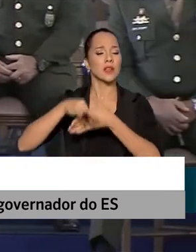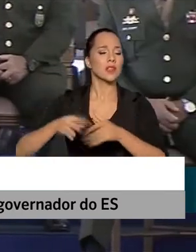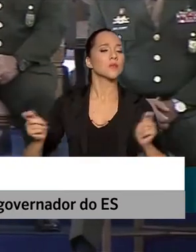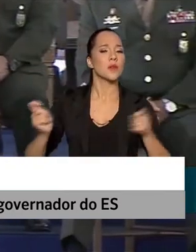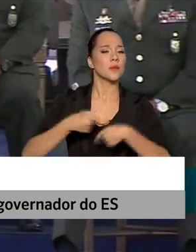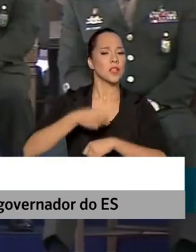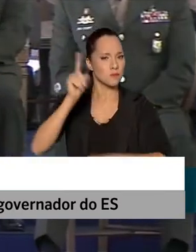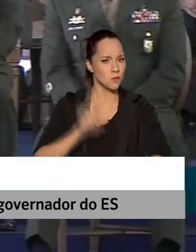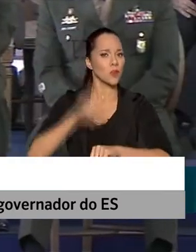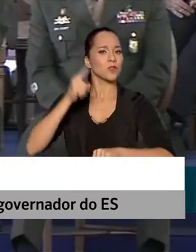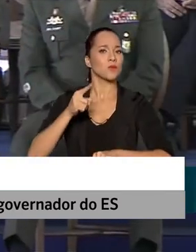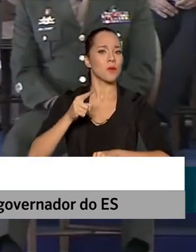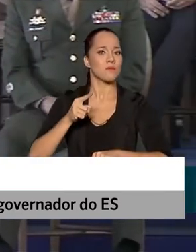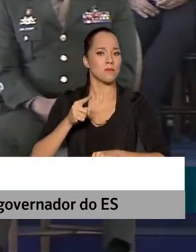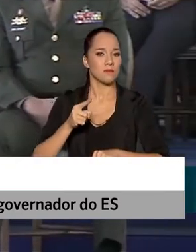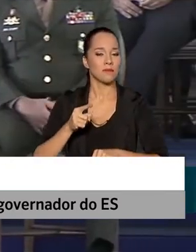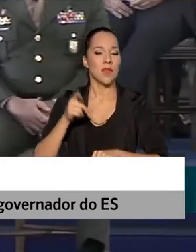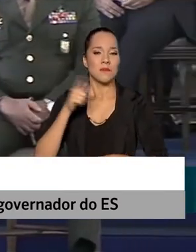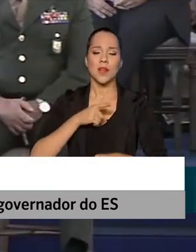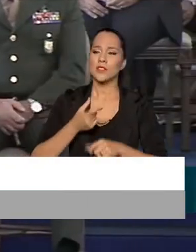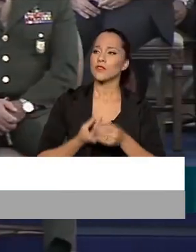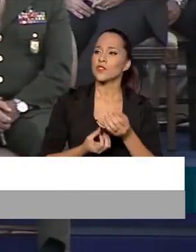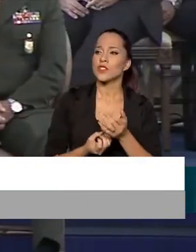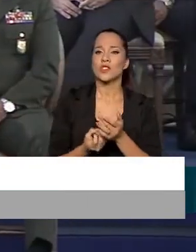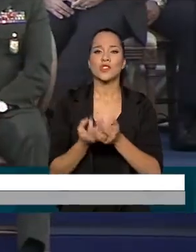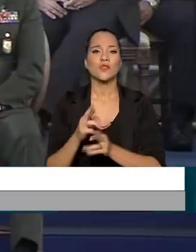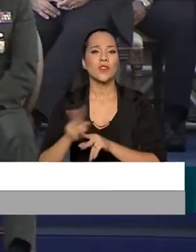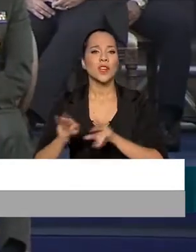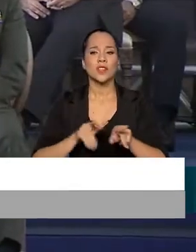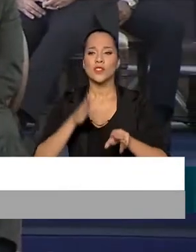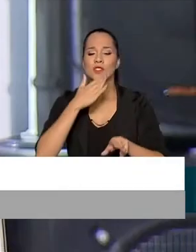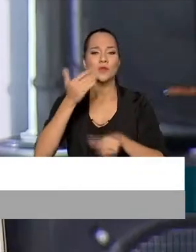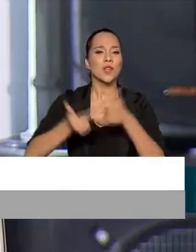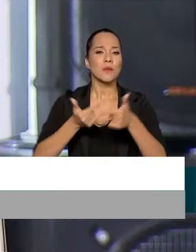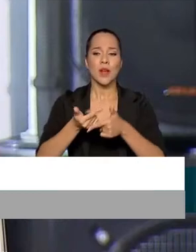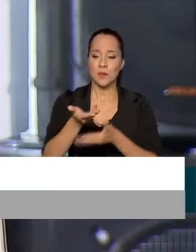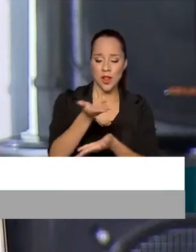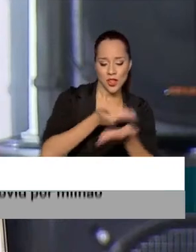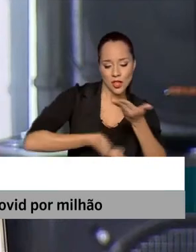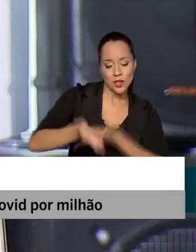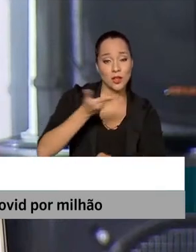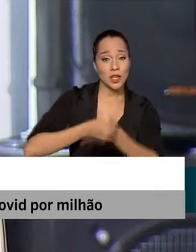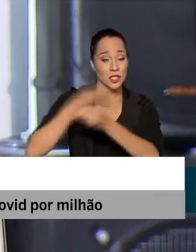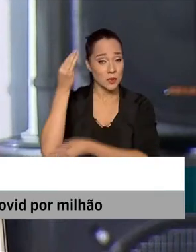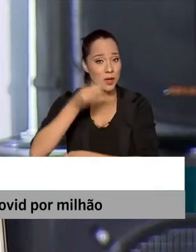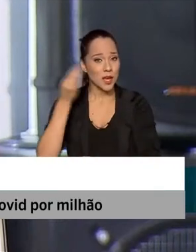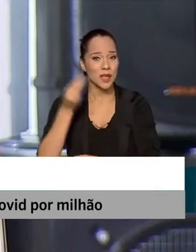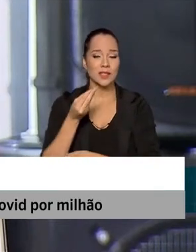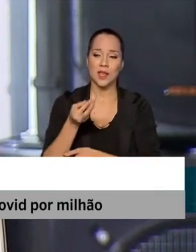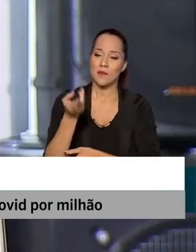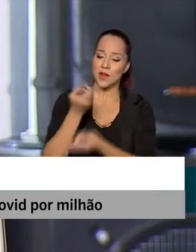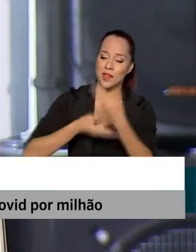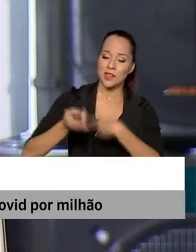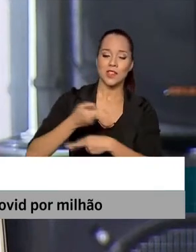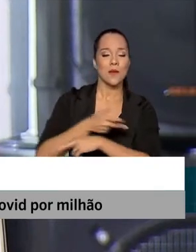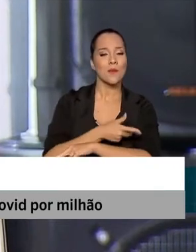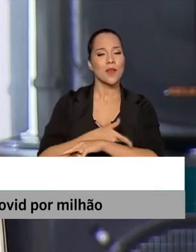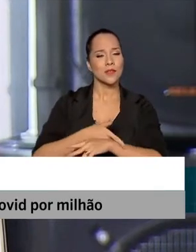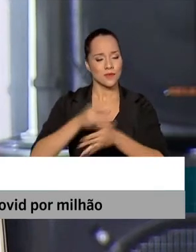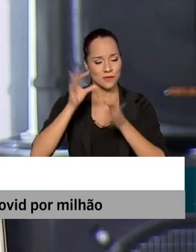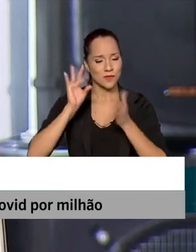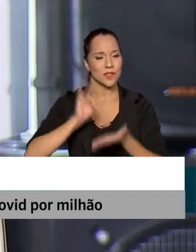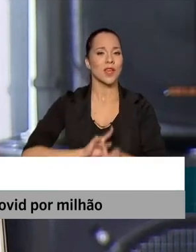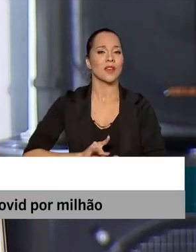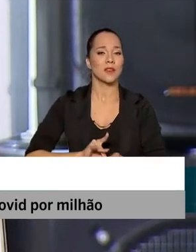disponibilidade e prontidão no atendimento das demandas, pela constante troca de experiências, pelo relacionamento franco e